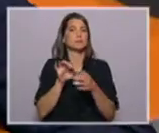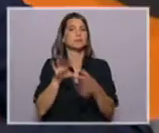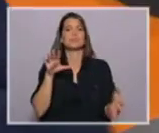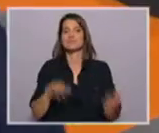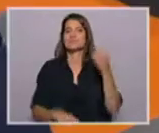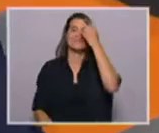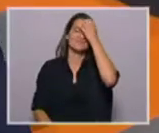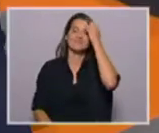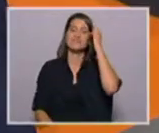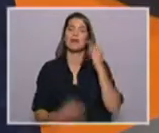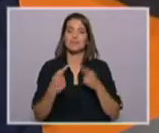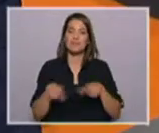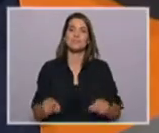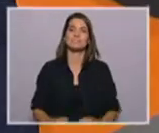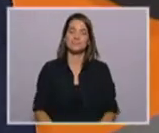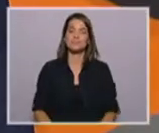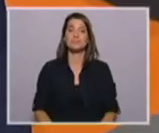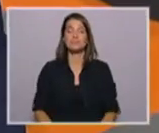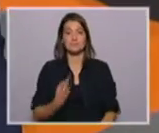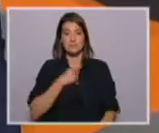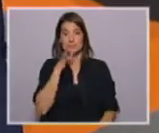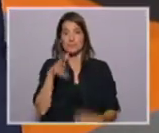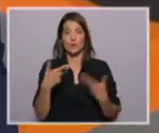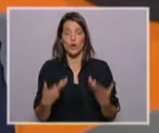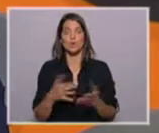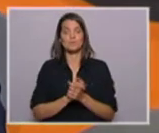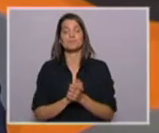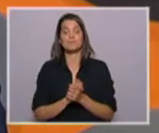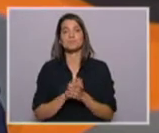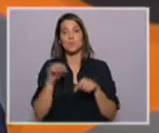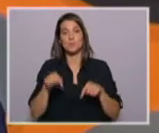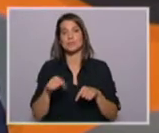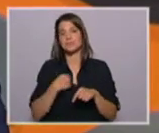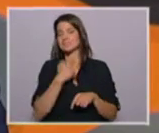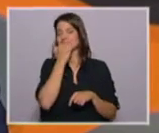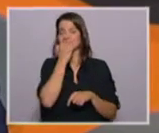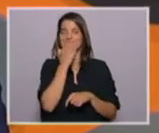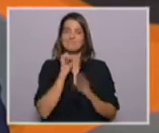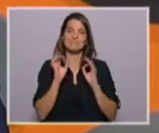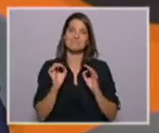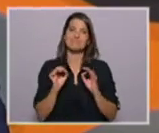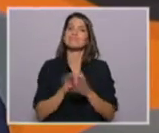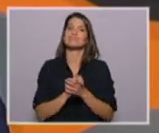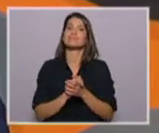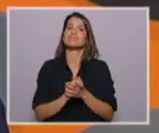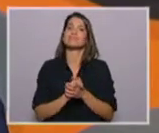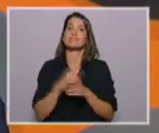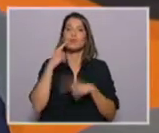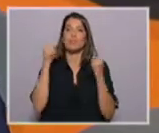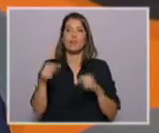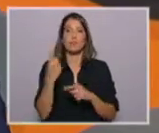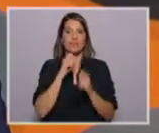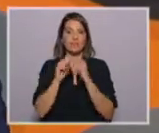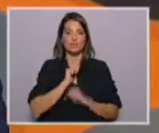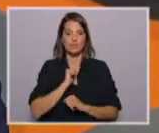porque há grandes diferenças. Eu devo dizer que hoje tenho o maior prazer em trazer aqui uma entrevista minha